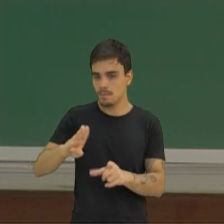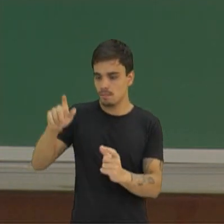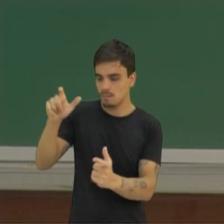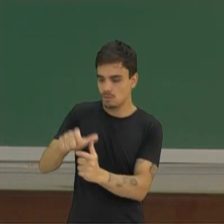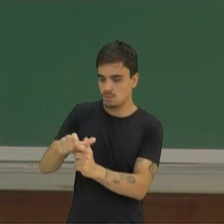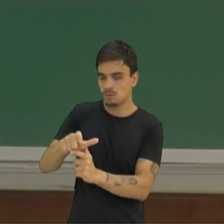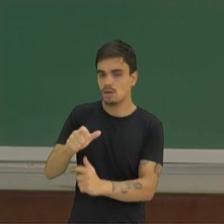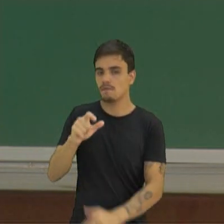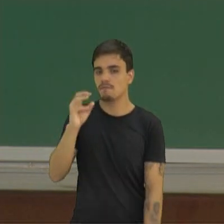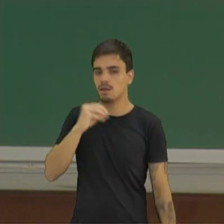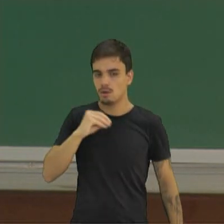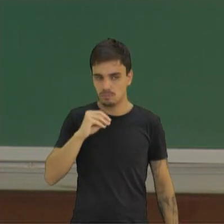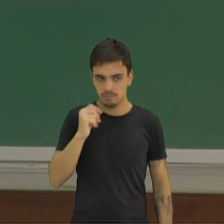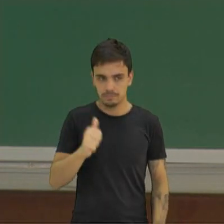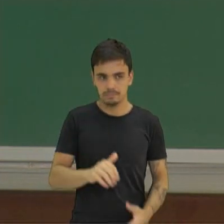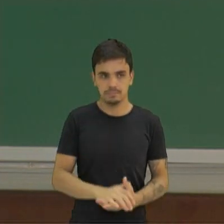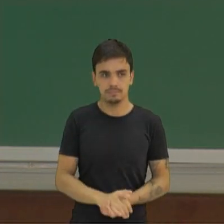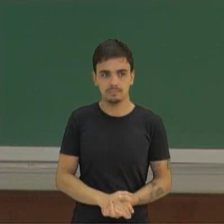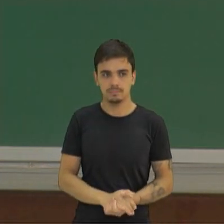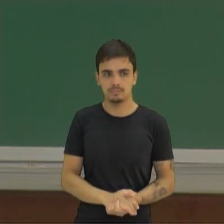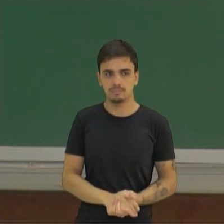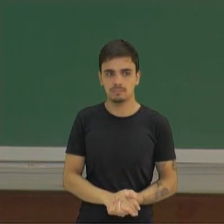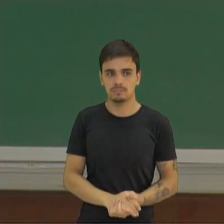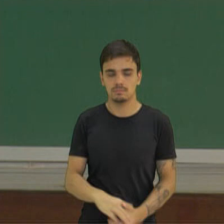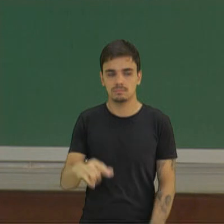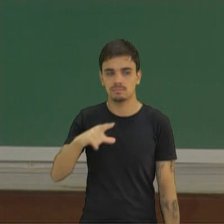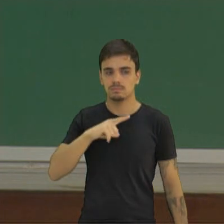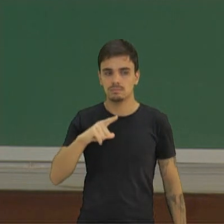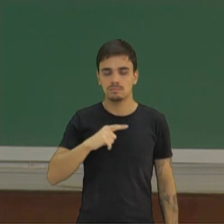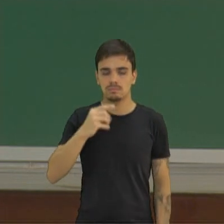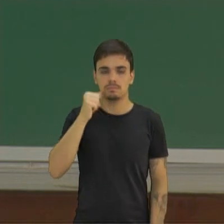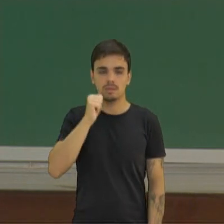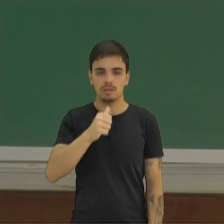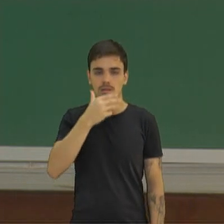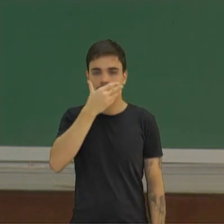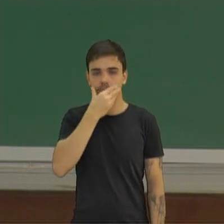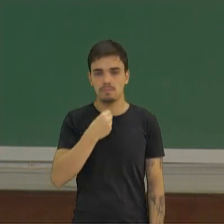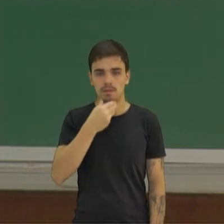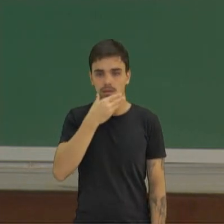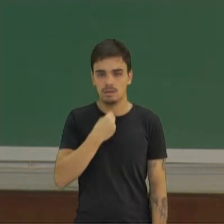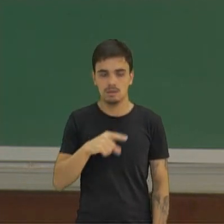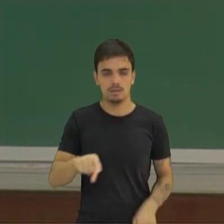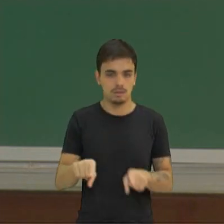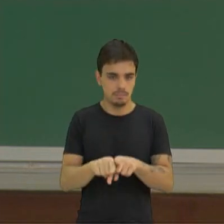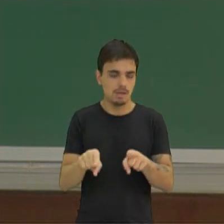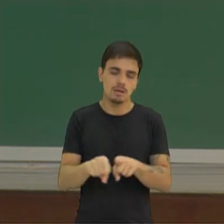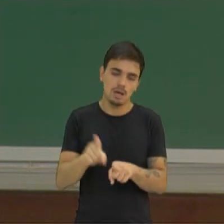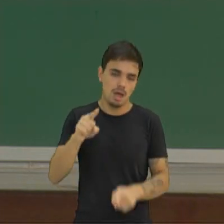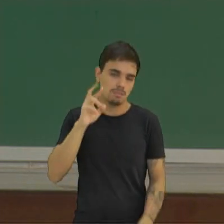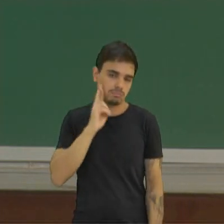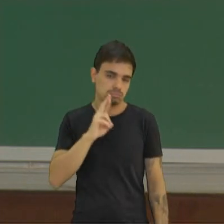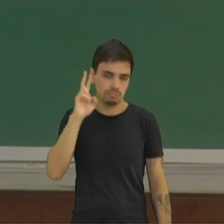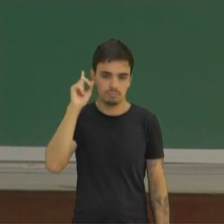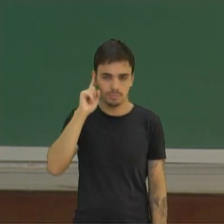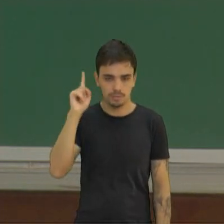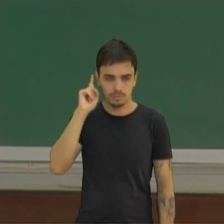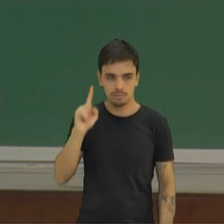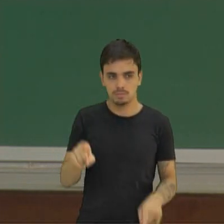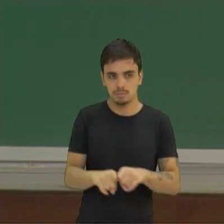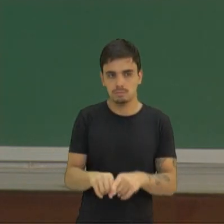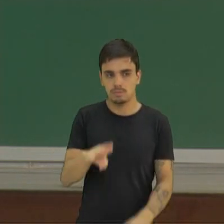aqui eu tenho no quadro de por e eu tenho em gêneros masculino e feminino mas entendo cor branca e púrpura